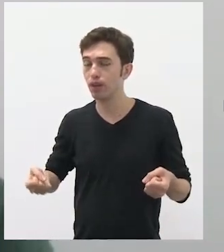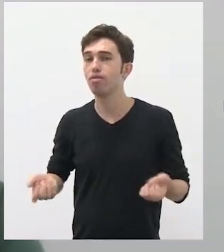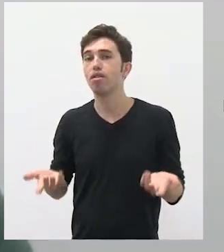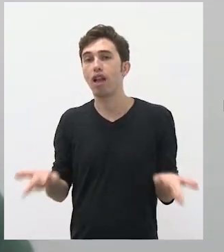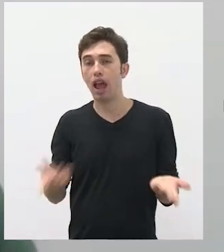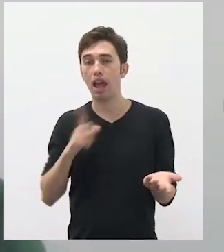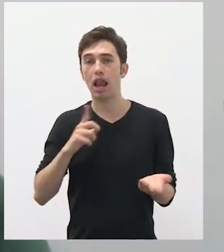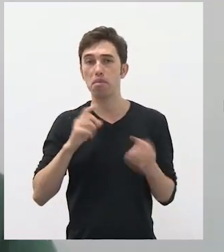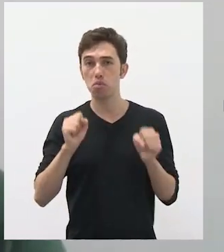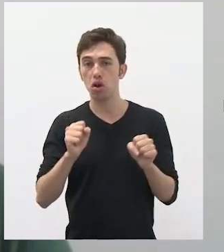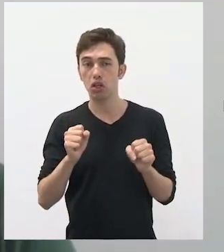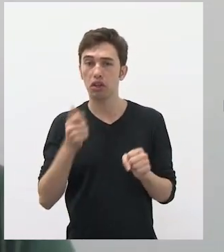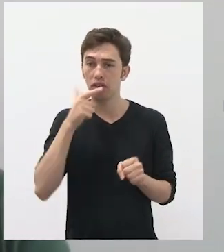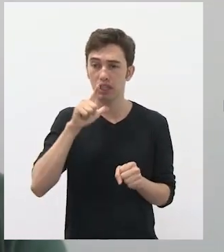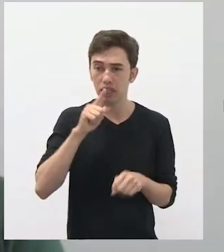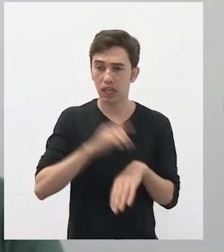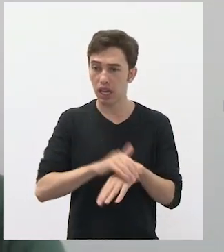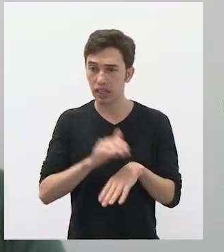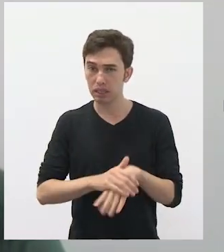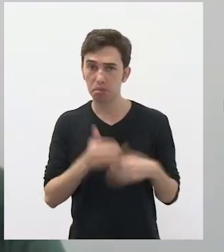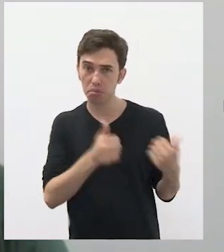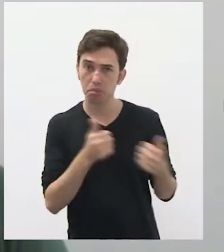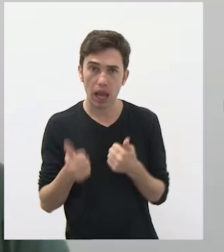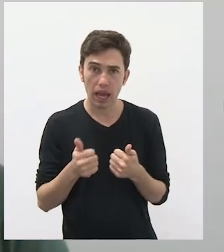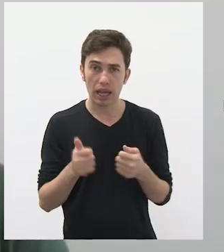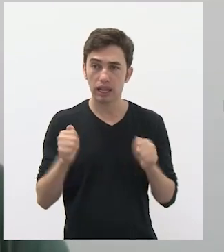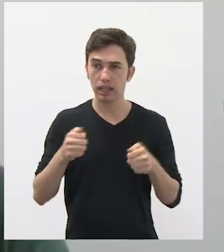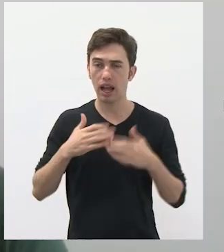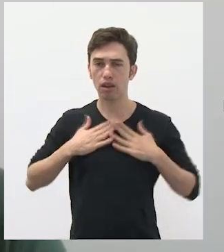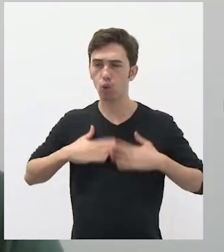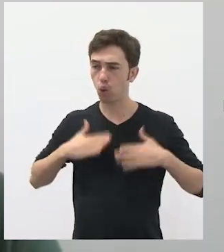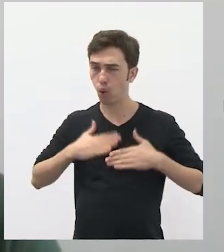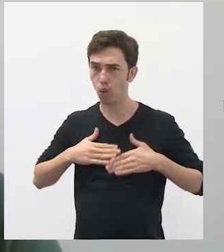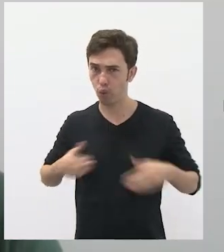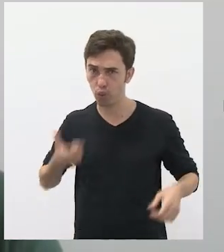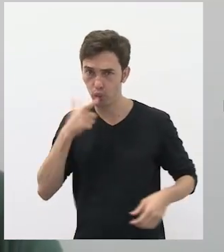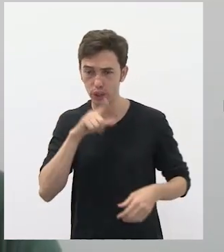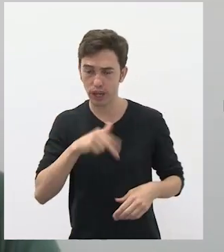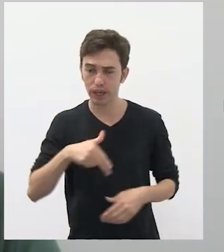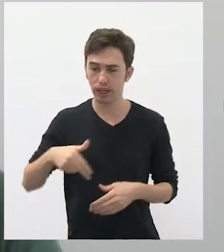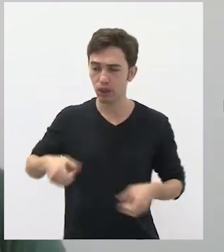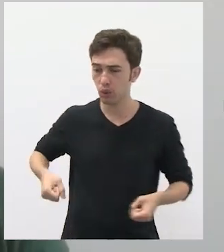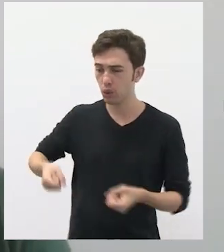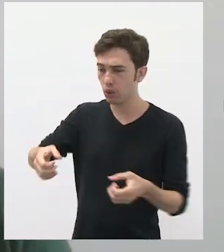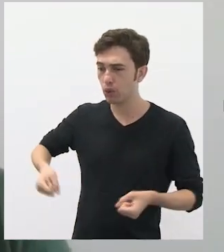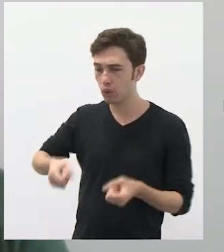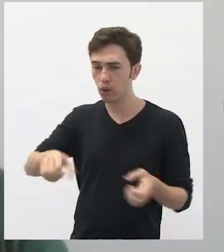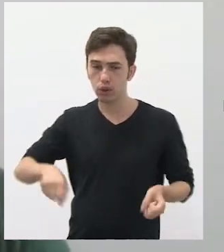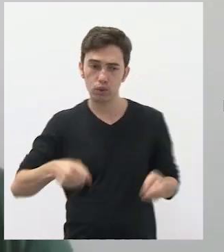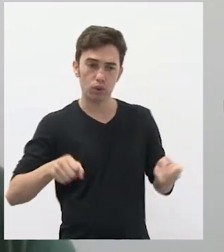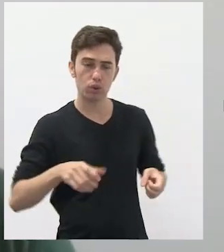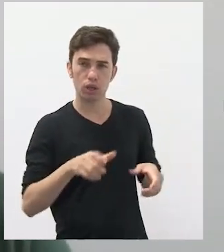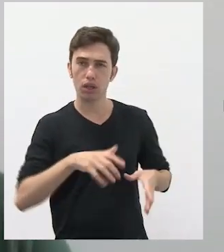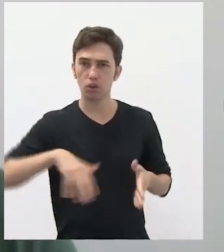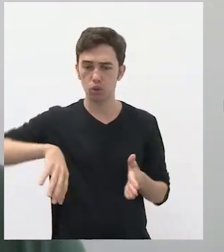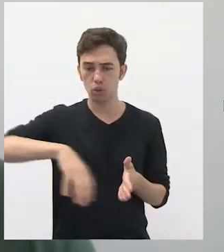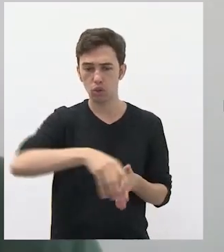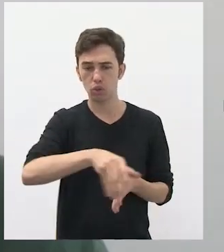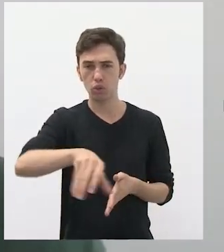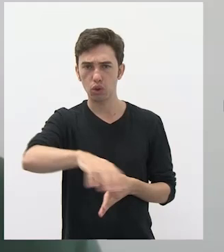com segurança, faz com conforto, ou outros tipos de recortes aí que podem ser pensados, né?